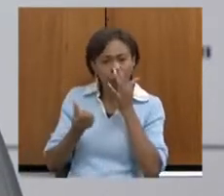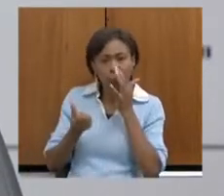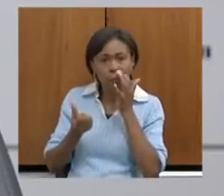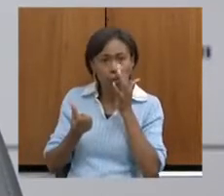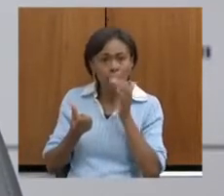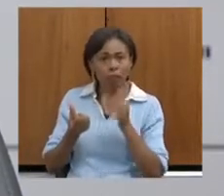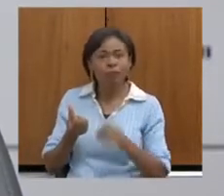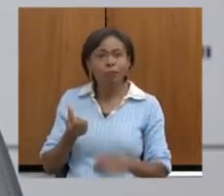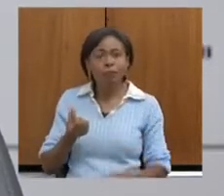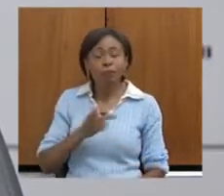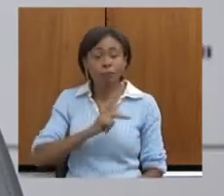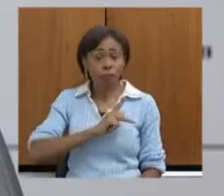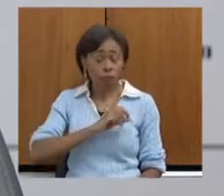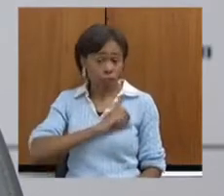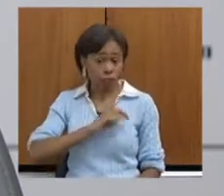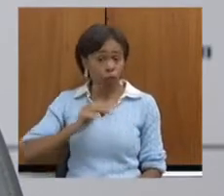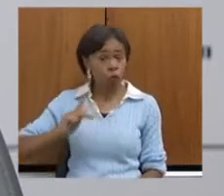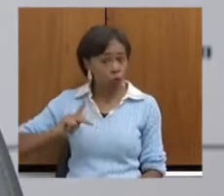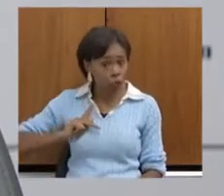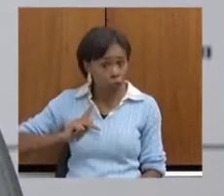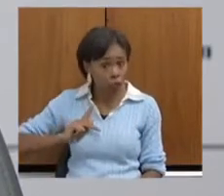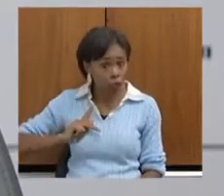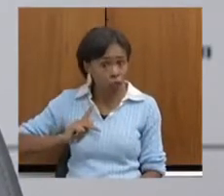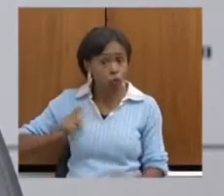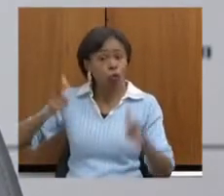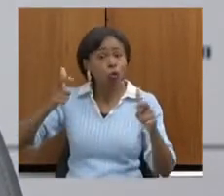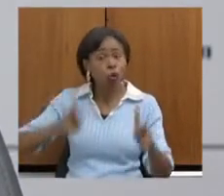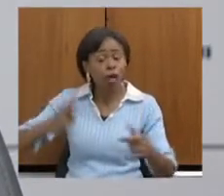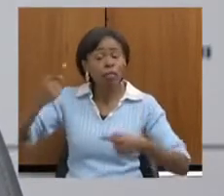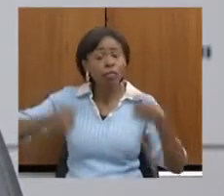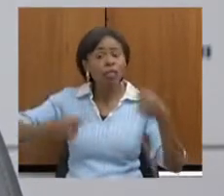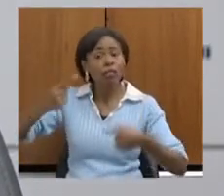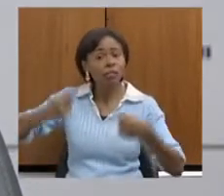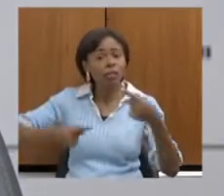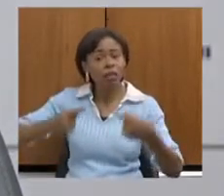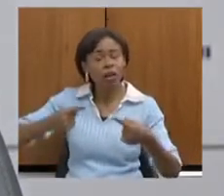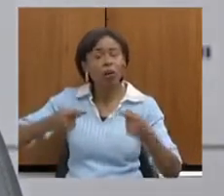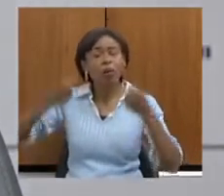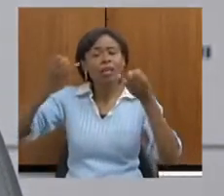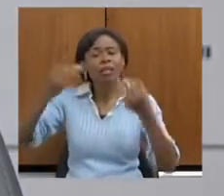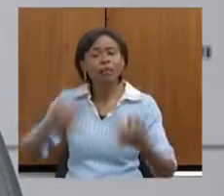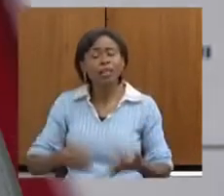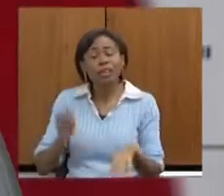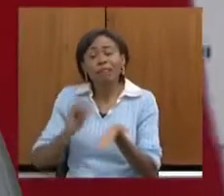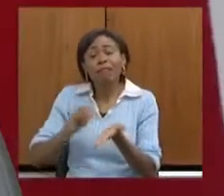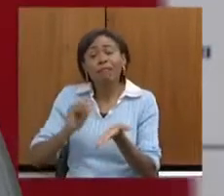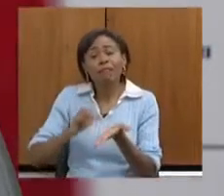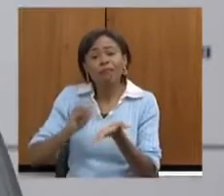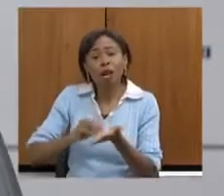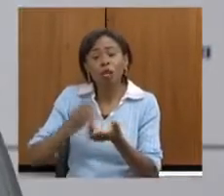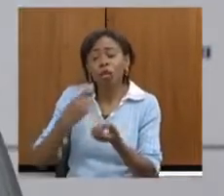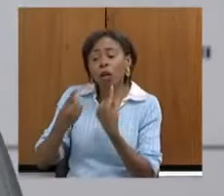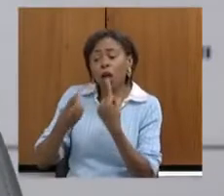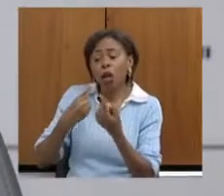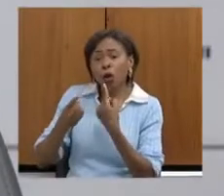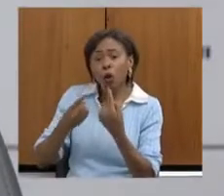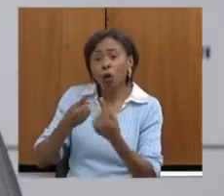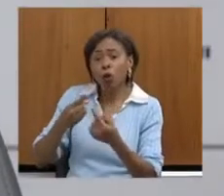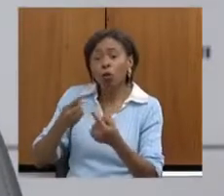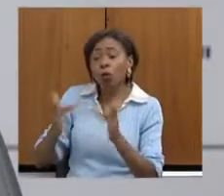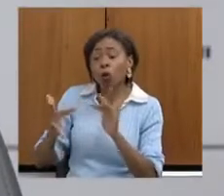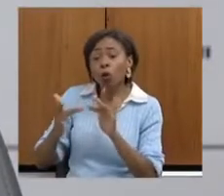da Defensoria no espaço de discussão ser utilizada para tentar explicar a o diálogo com as pessoas que são vítimas nesse